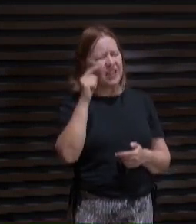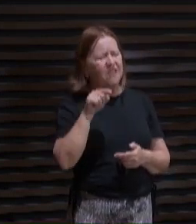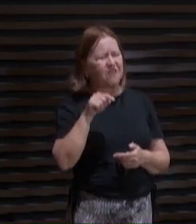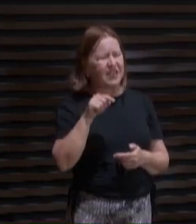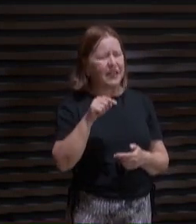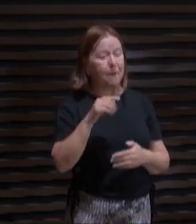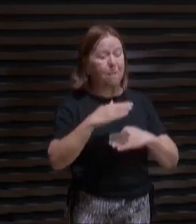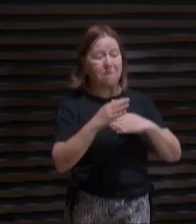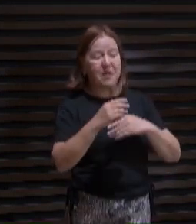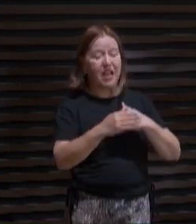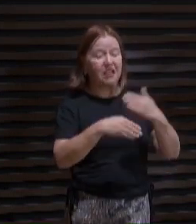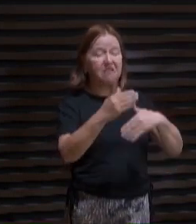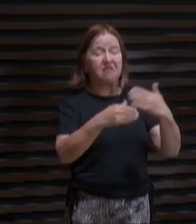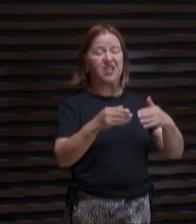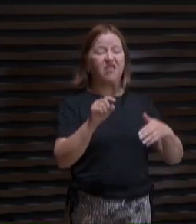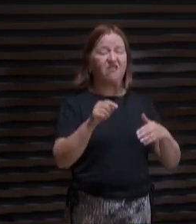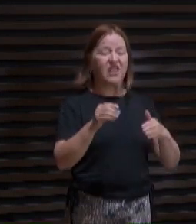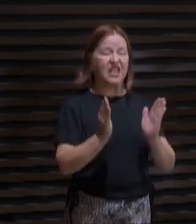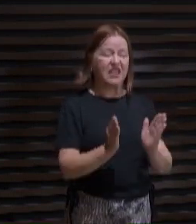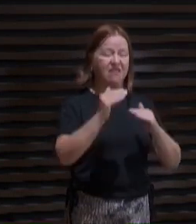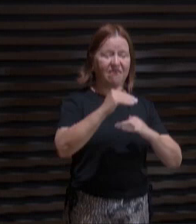evoluído. Você é muito quadrado.